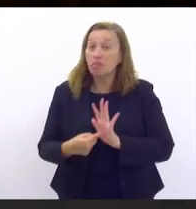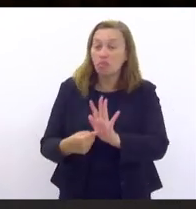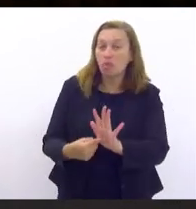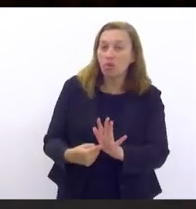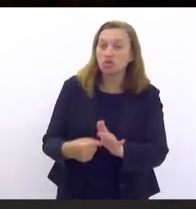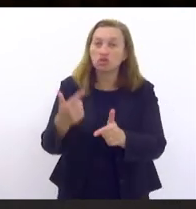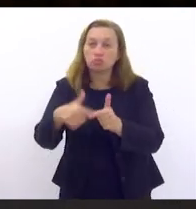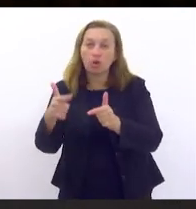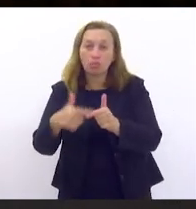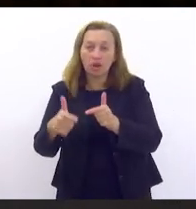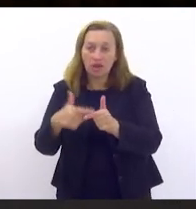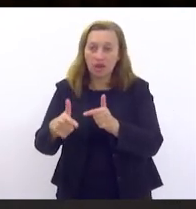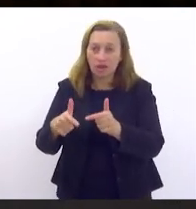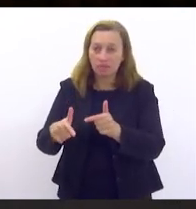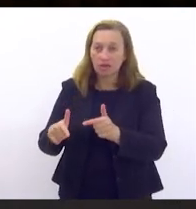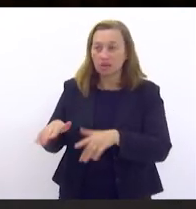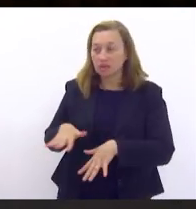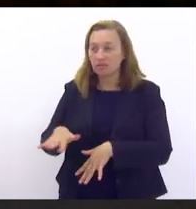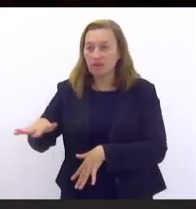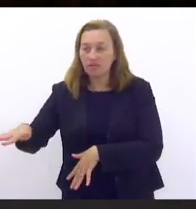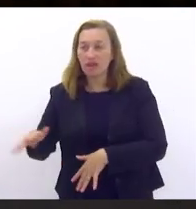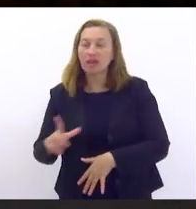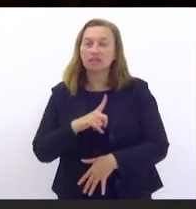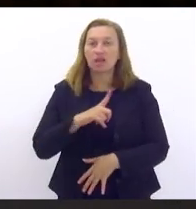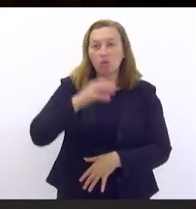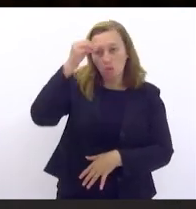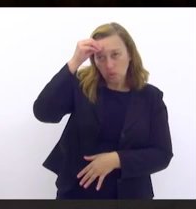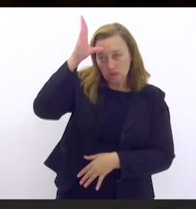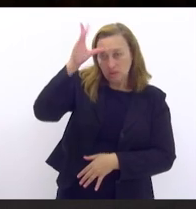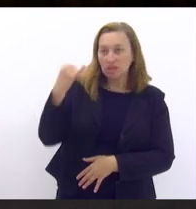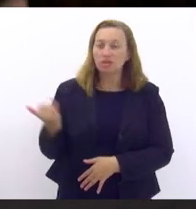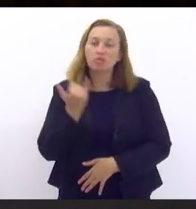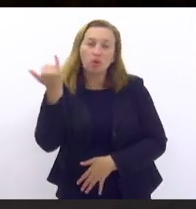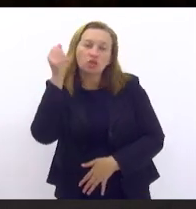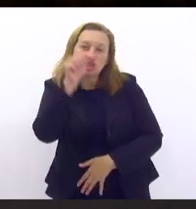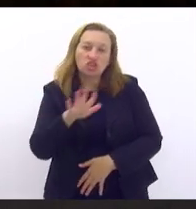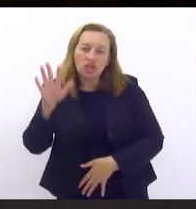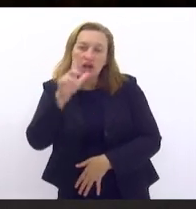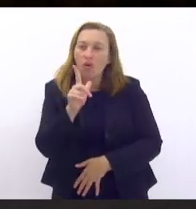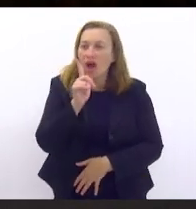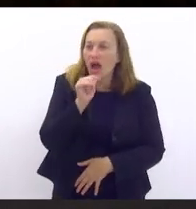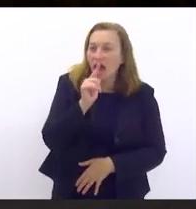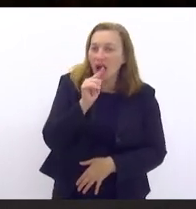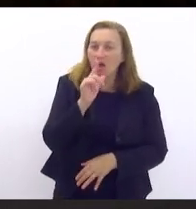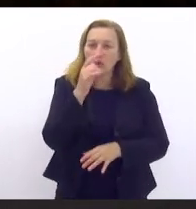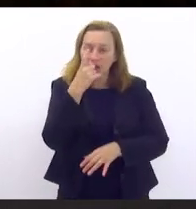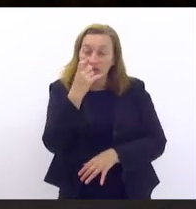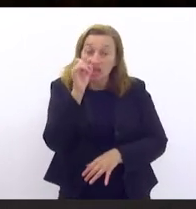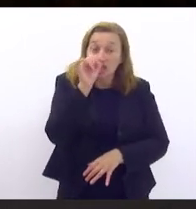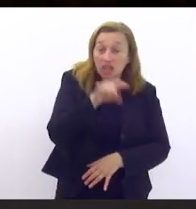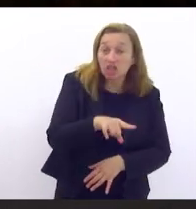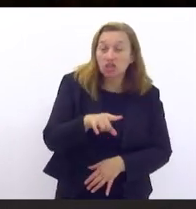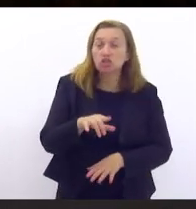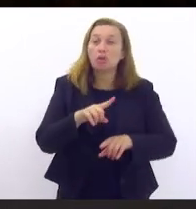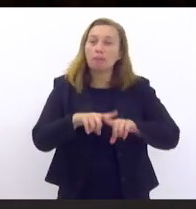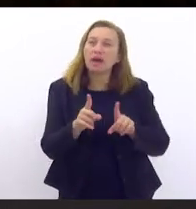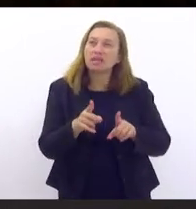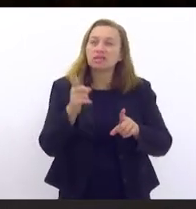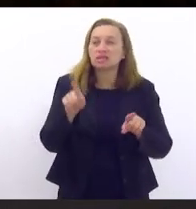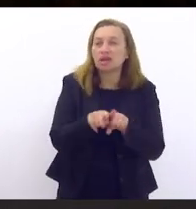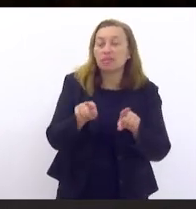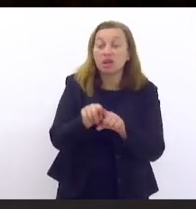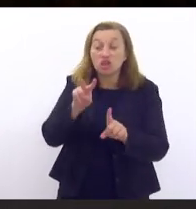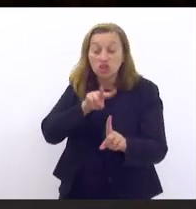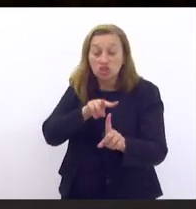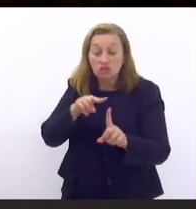da sua comunidade Tem uma parte né de conhecimento importante geral sobre água resido e etc mas tem uma parte também de olhar pra